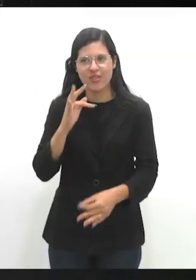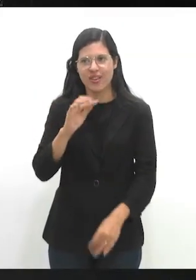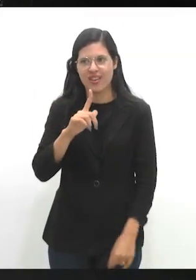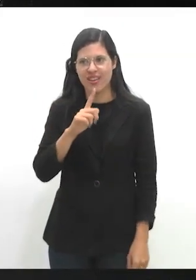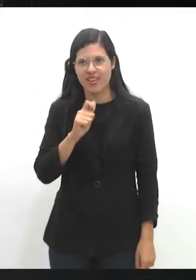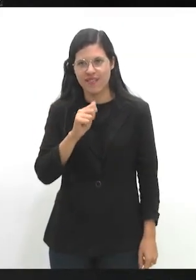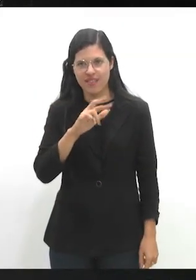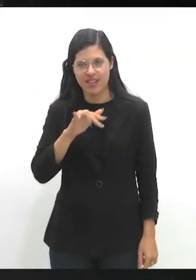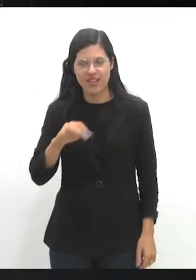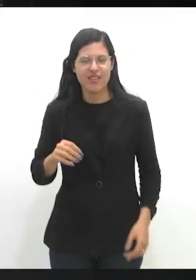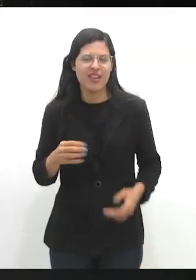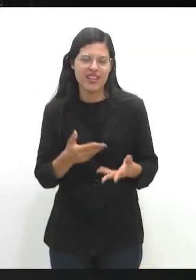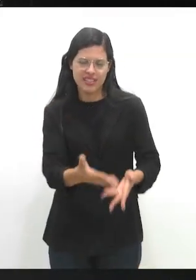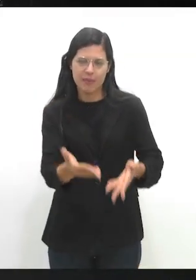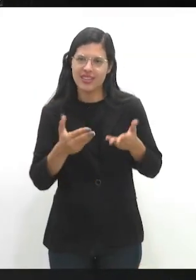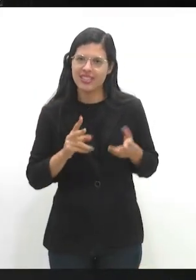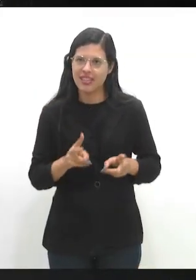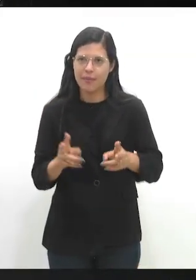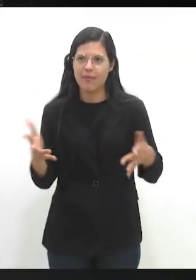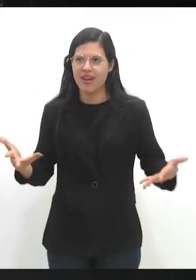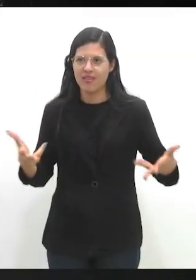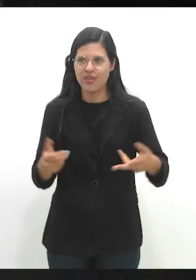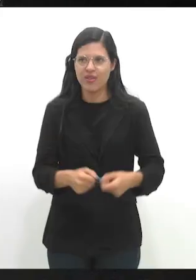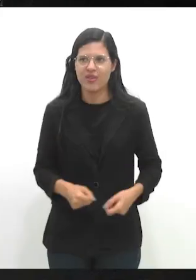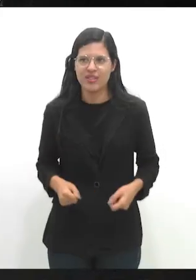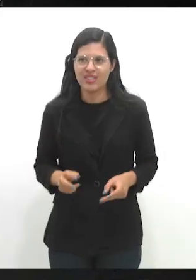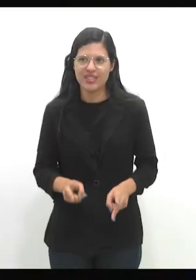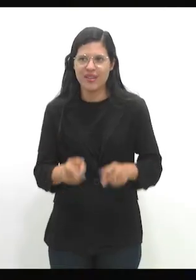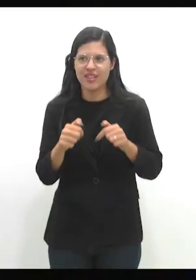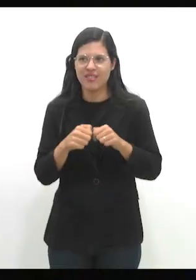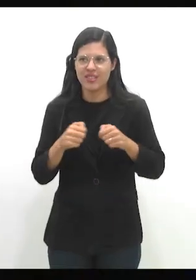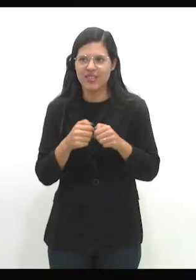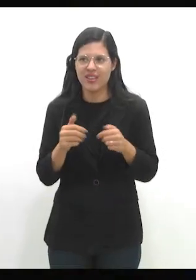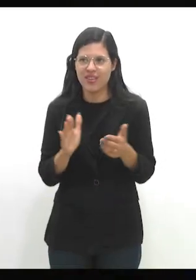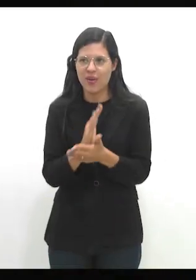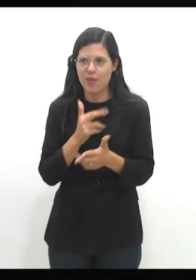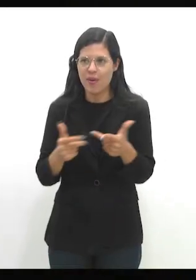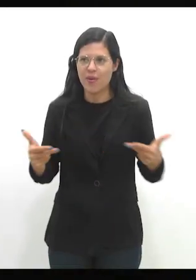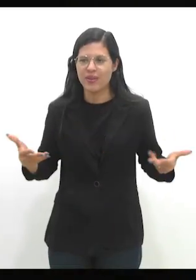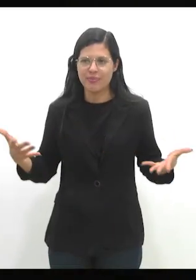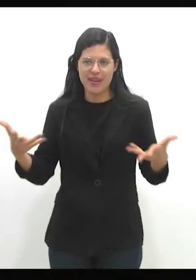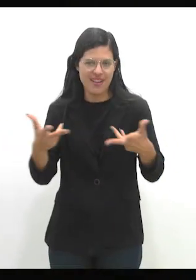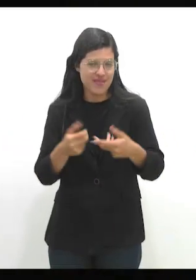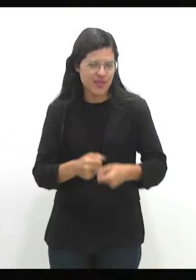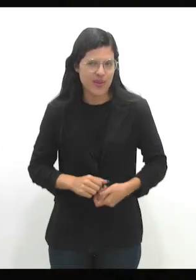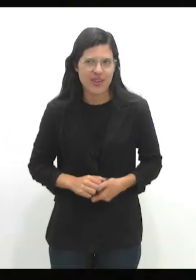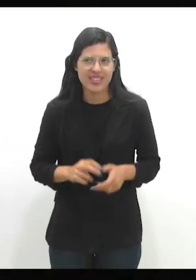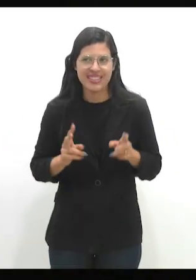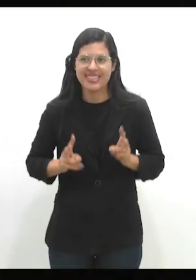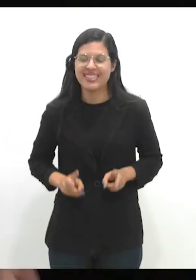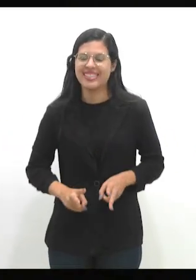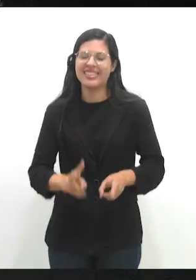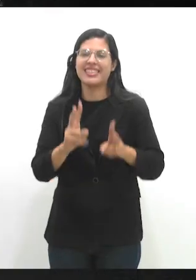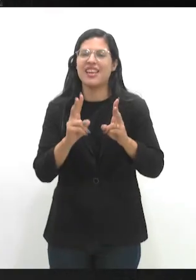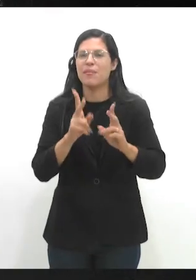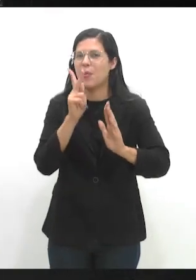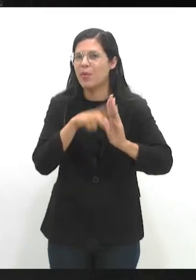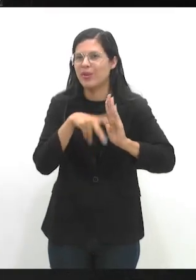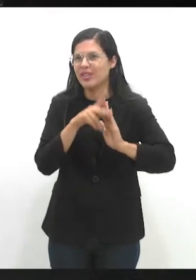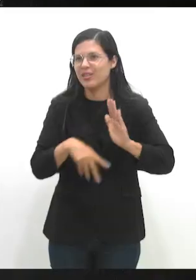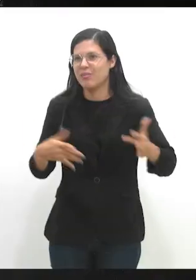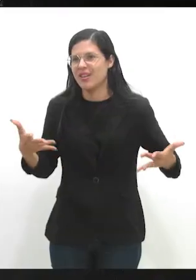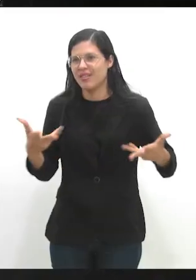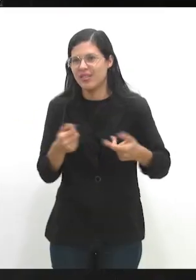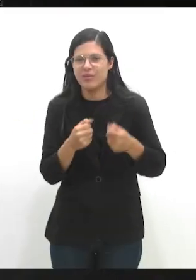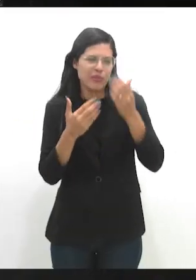atento. E, Flávio, te receber é sempre maravilhoso, porque você sempre está fazendo alguma coisa incrível, né? Está sempre envolvido com